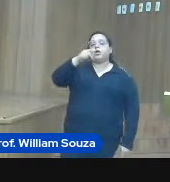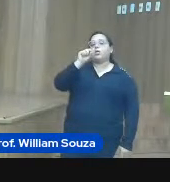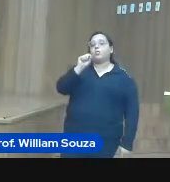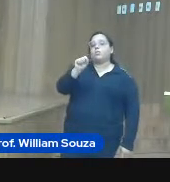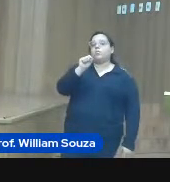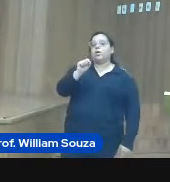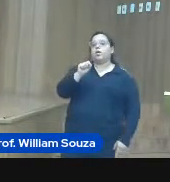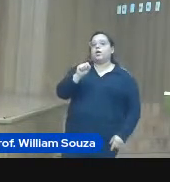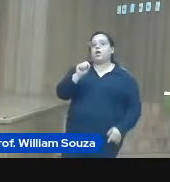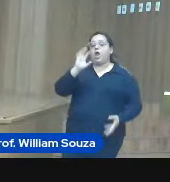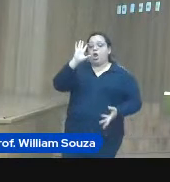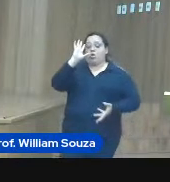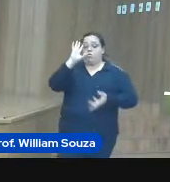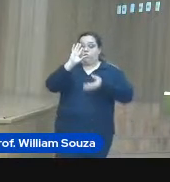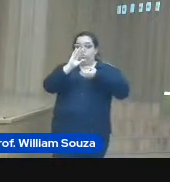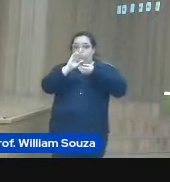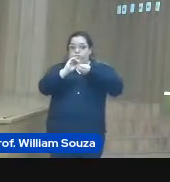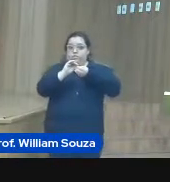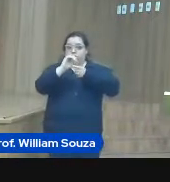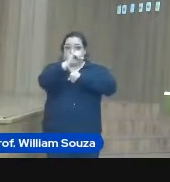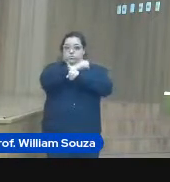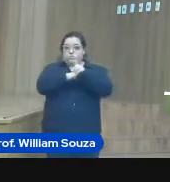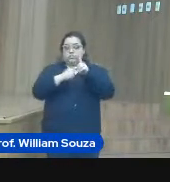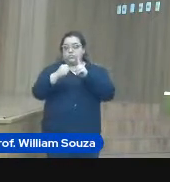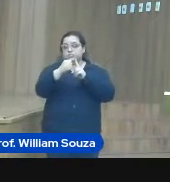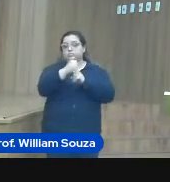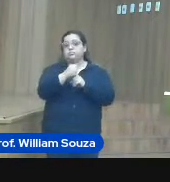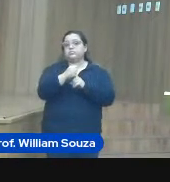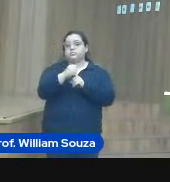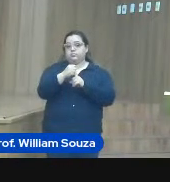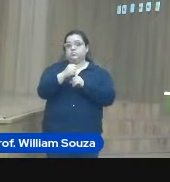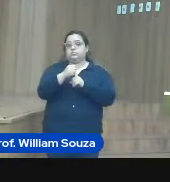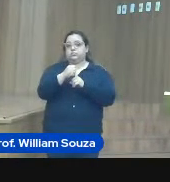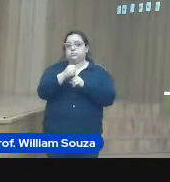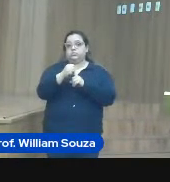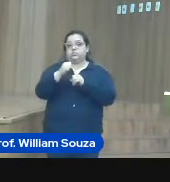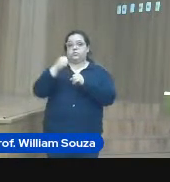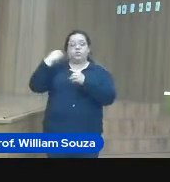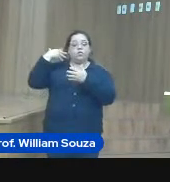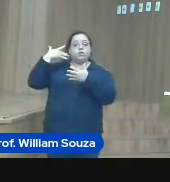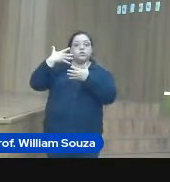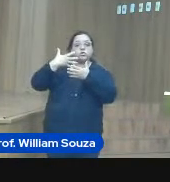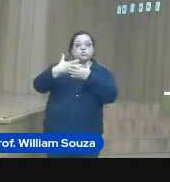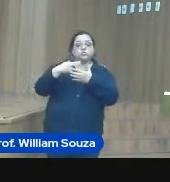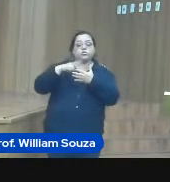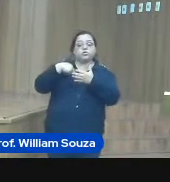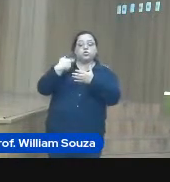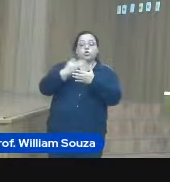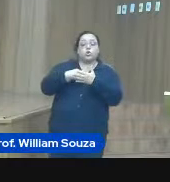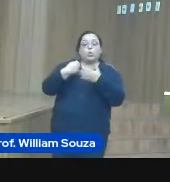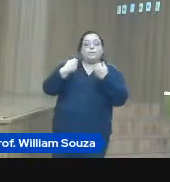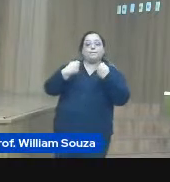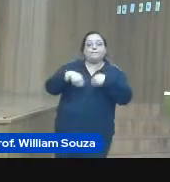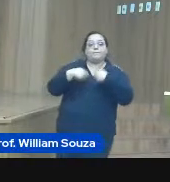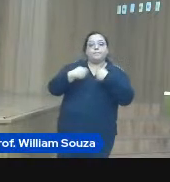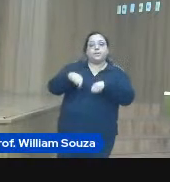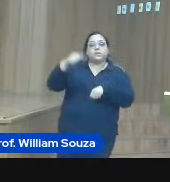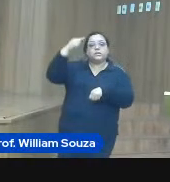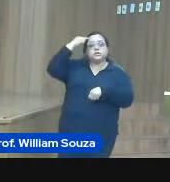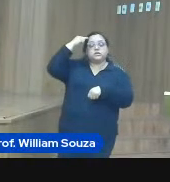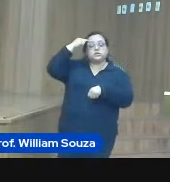revisão sócio-histórica da necessidade de nós pensarmos em